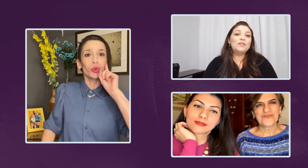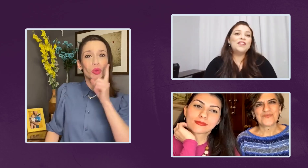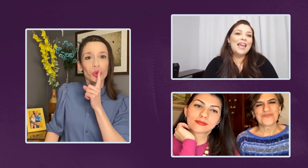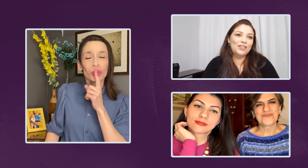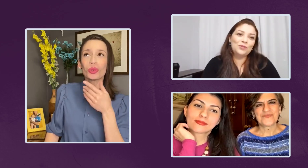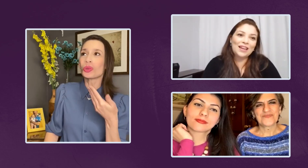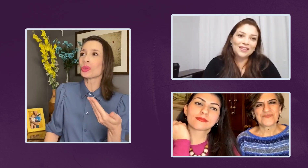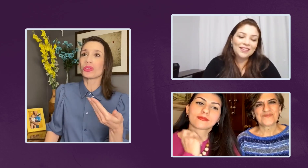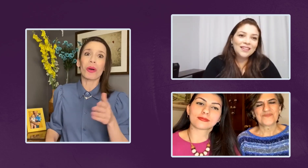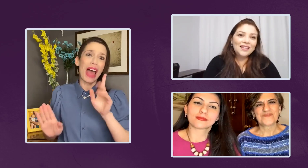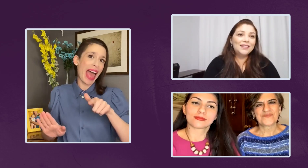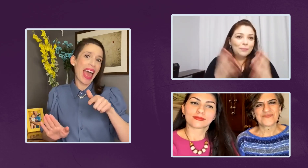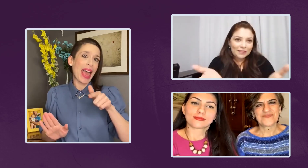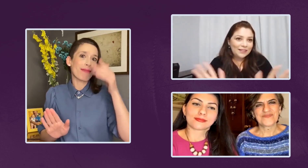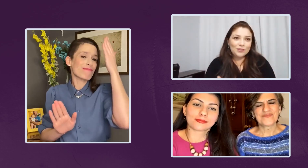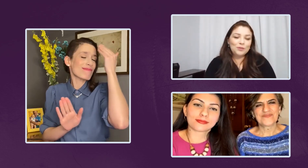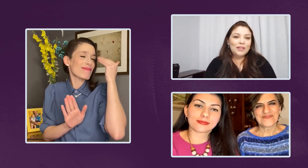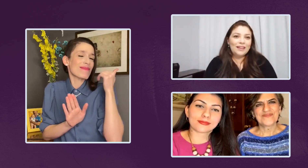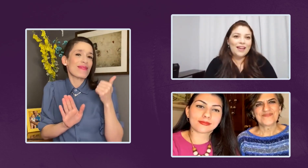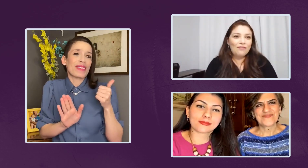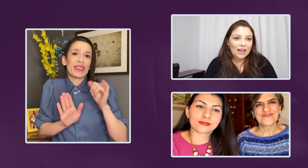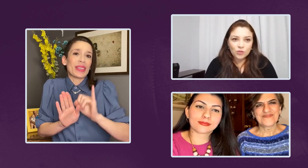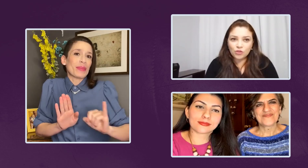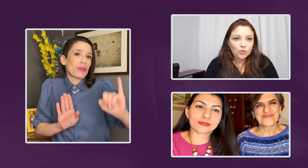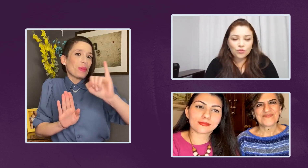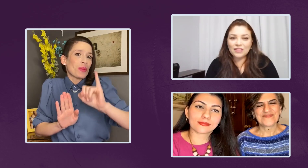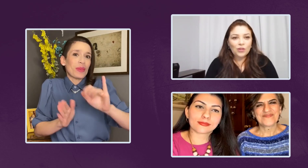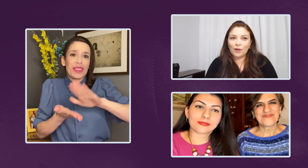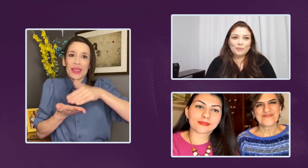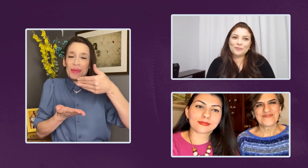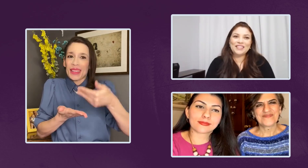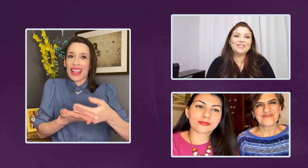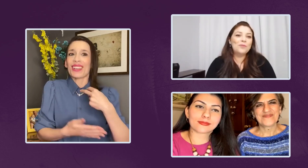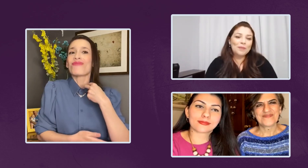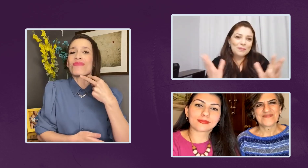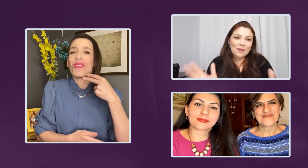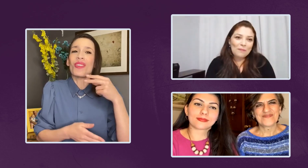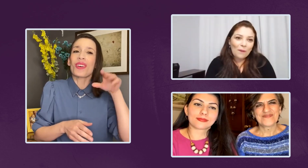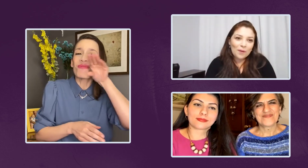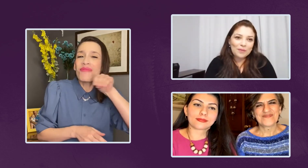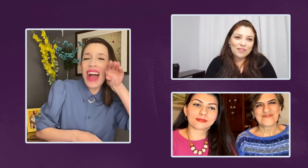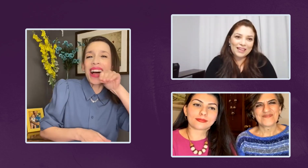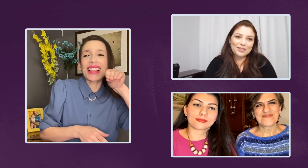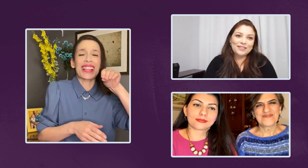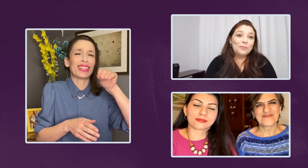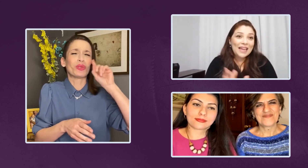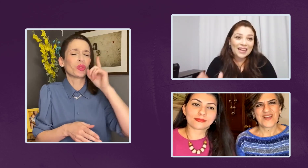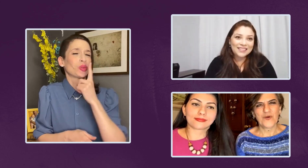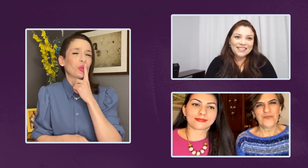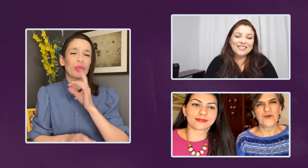assim um privilégio estar aqui interpretando a fala dos surdos. Adoro. Então, para mim é uma honra, um